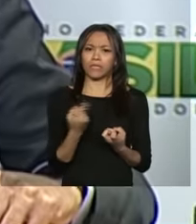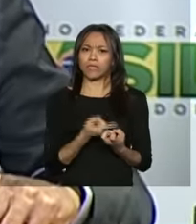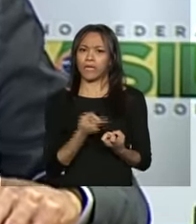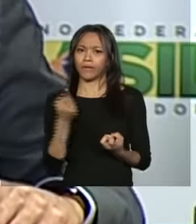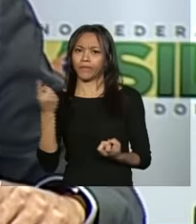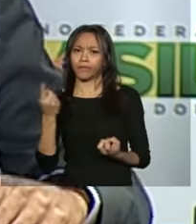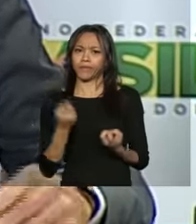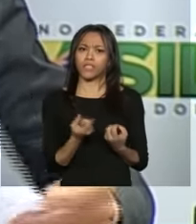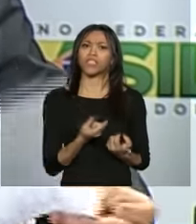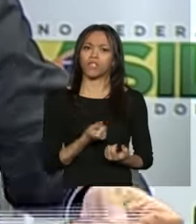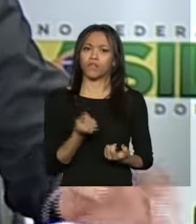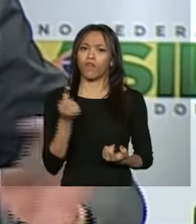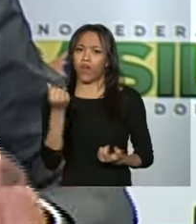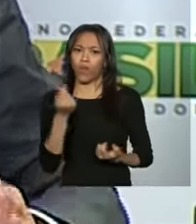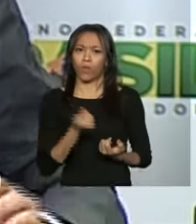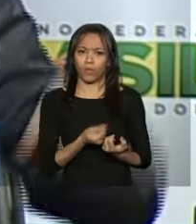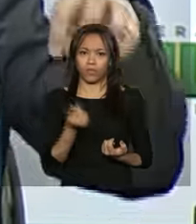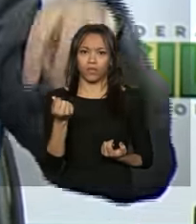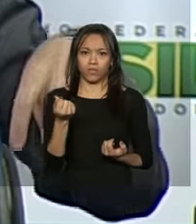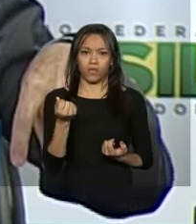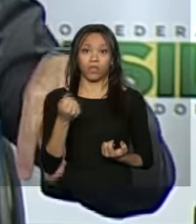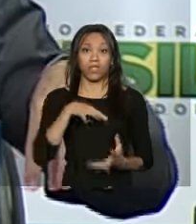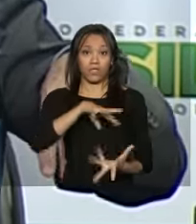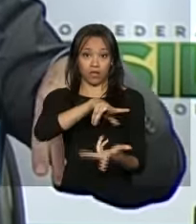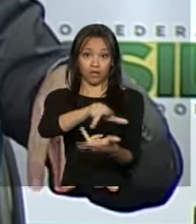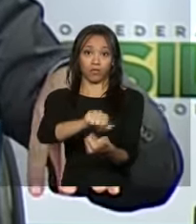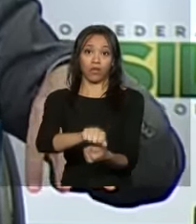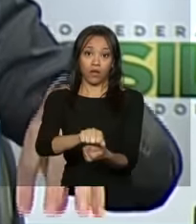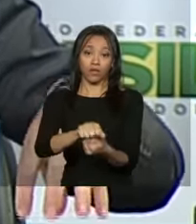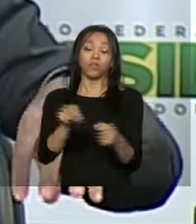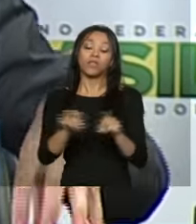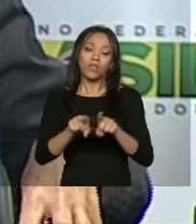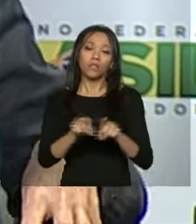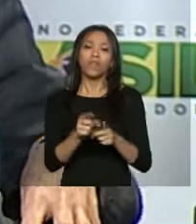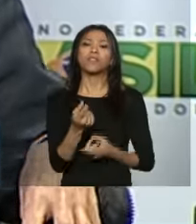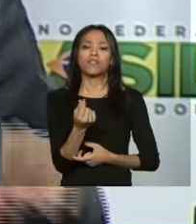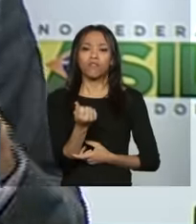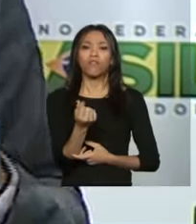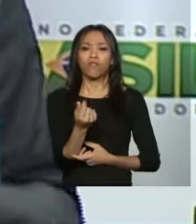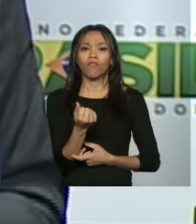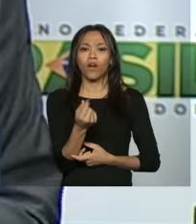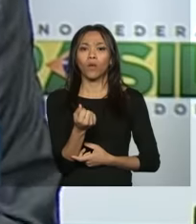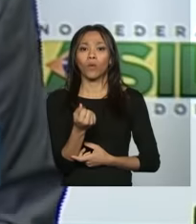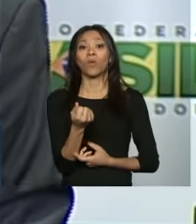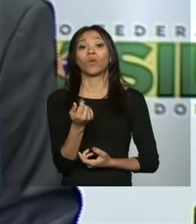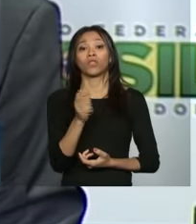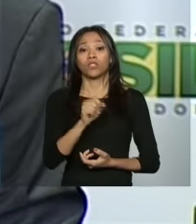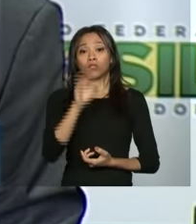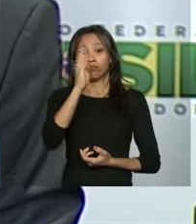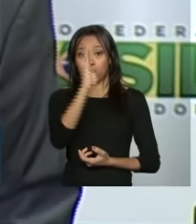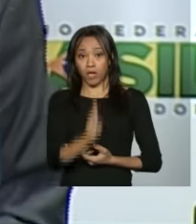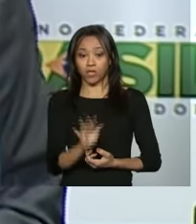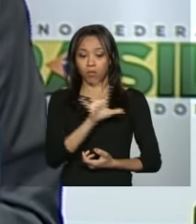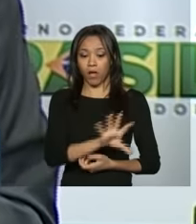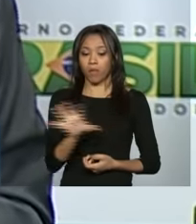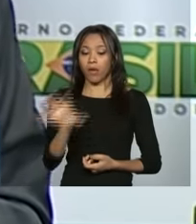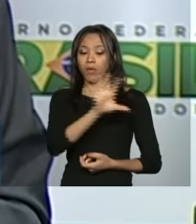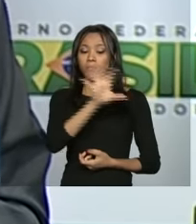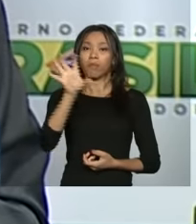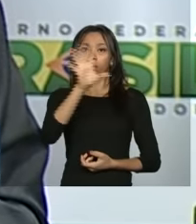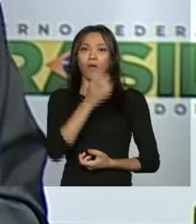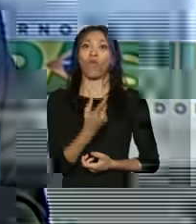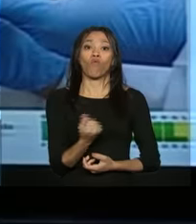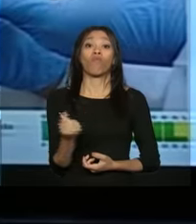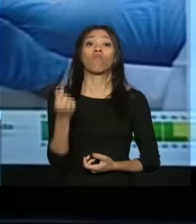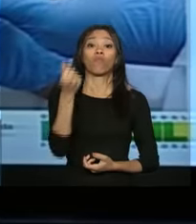assimetria de preços internacionais e assimetria de preços regionais próximo aqui a